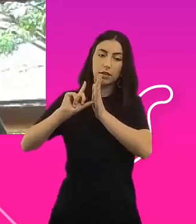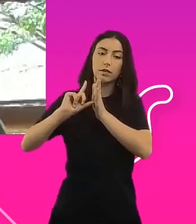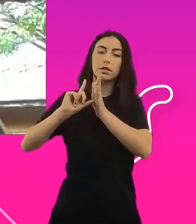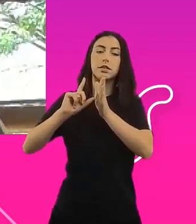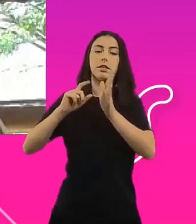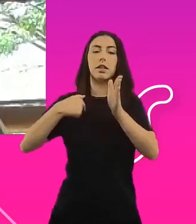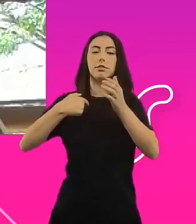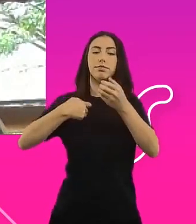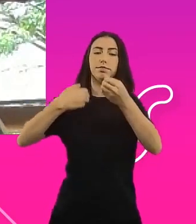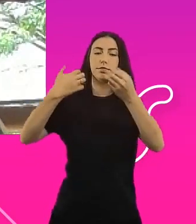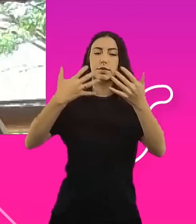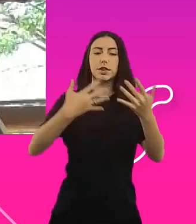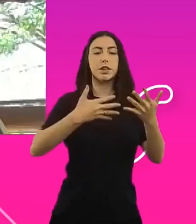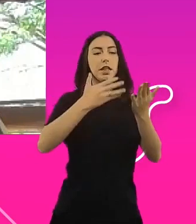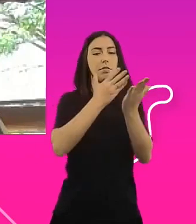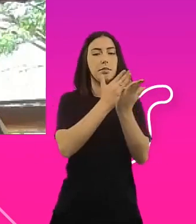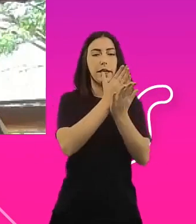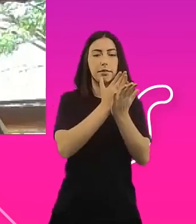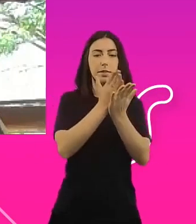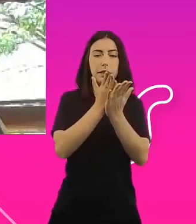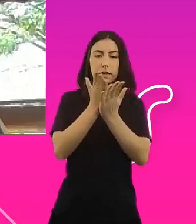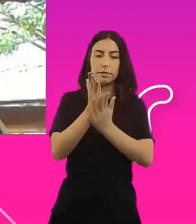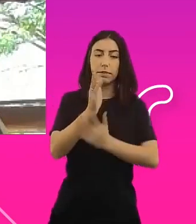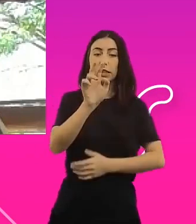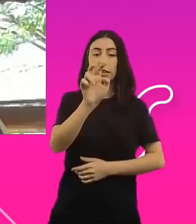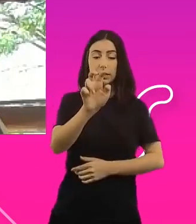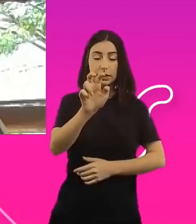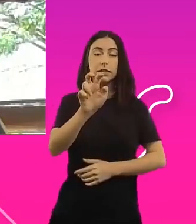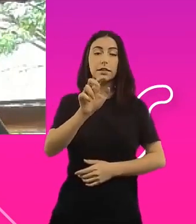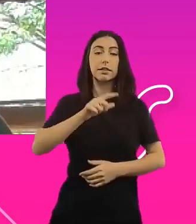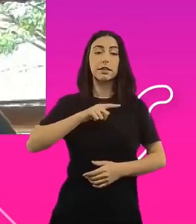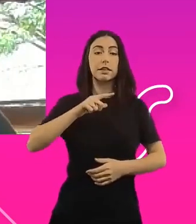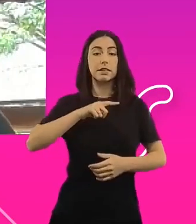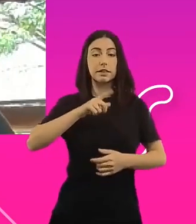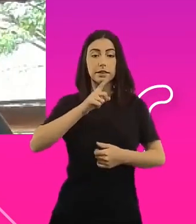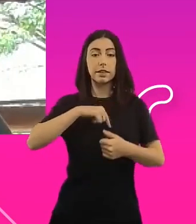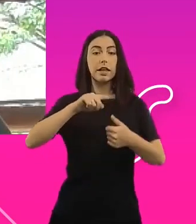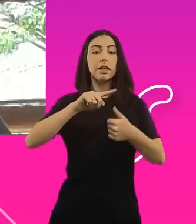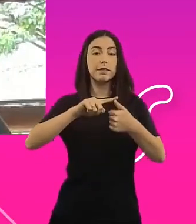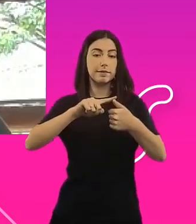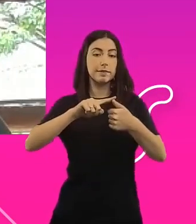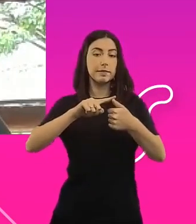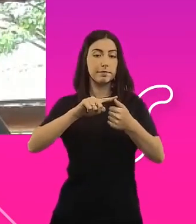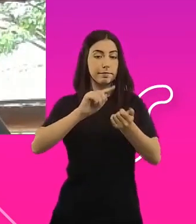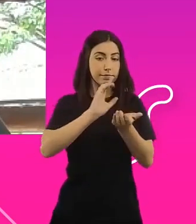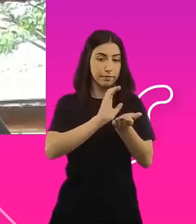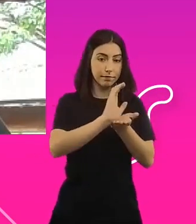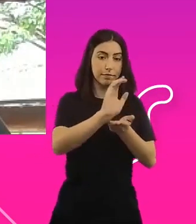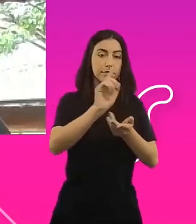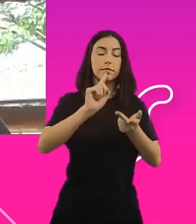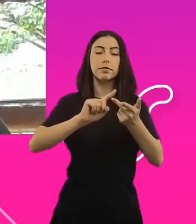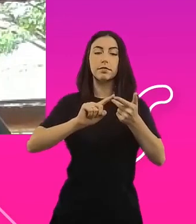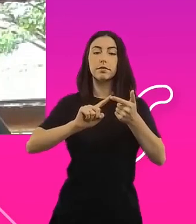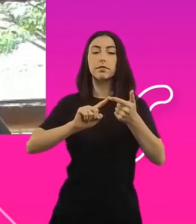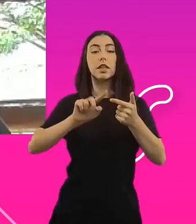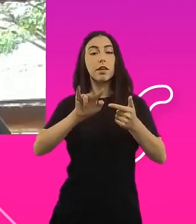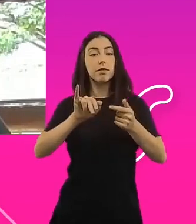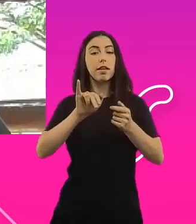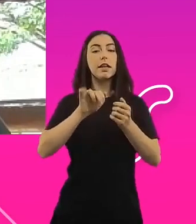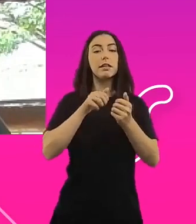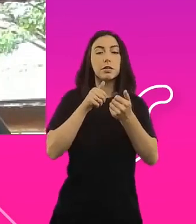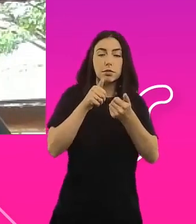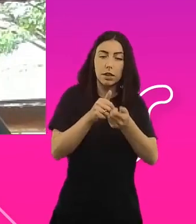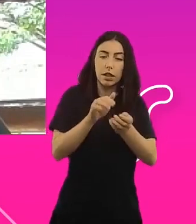eixo que é da renda, do fundo dado. Eu tenho onde a gente vai medir, vai acompanhar, vai colocar